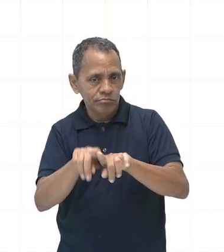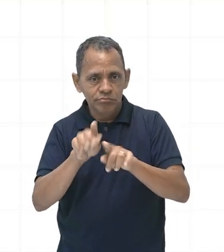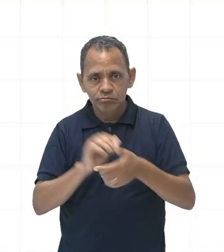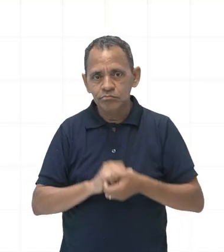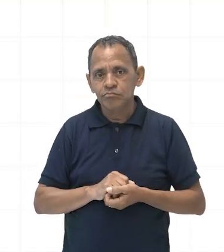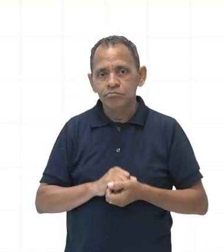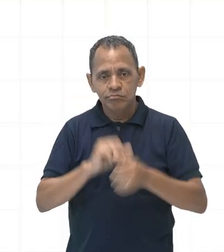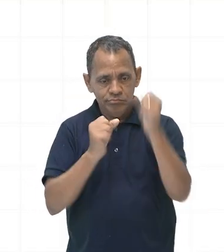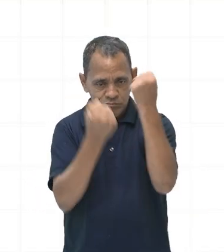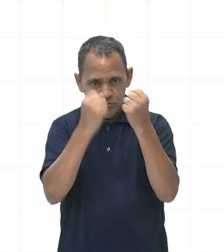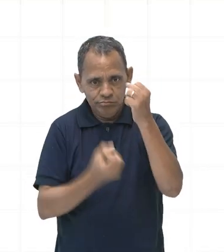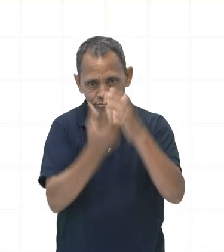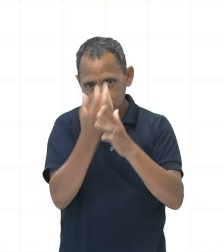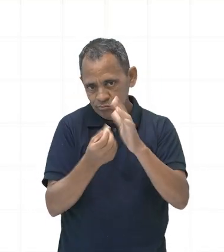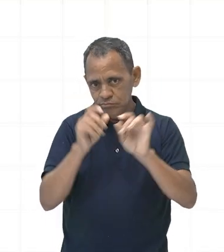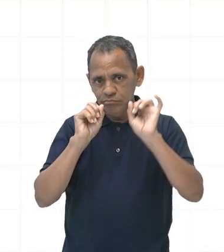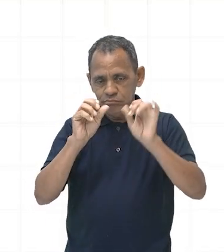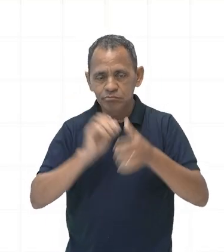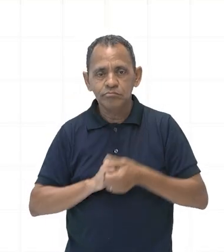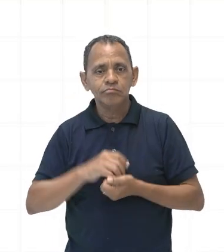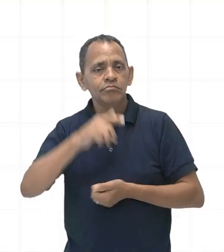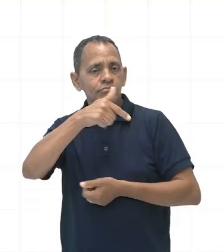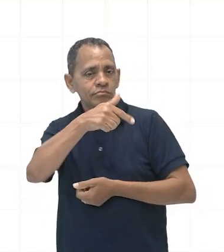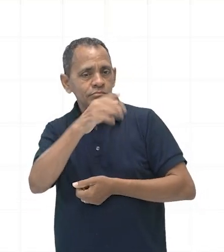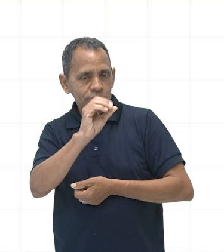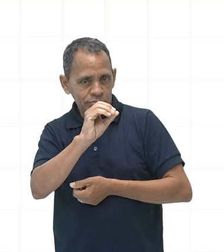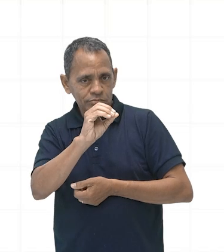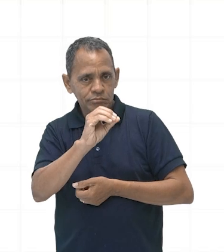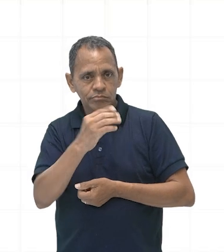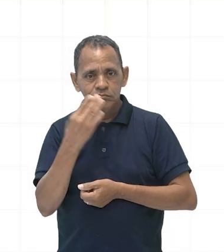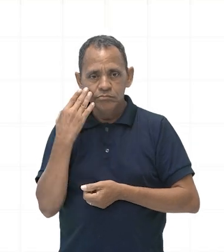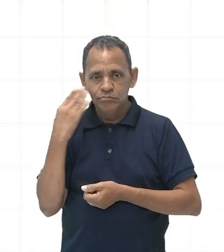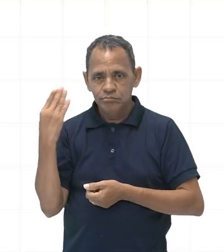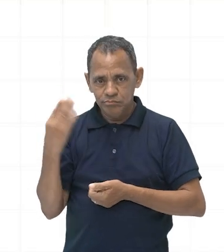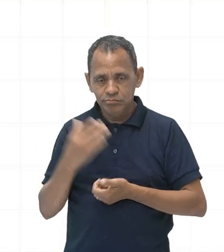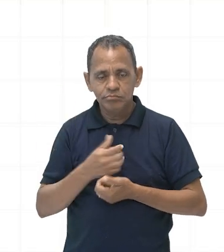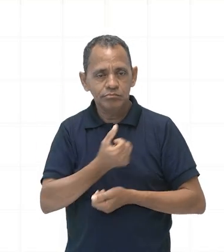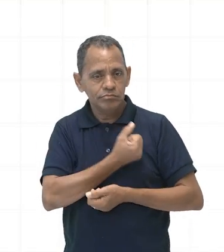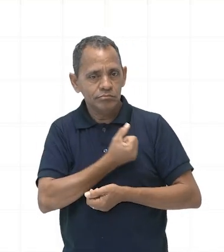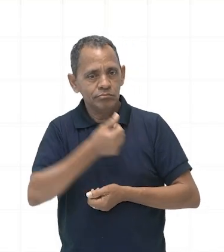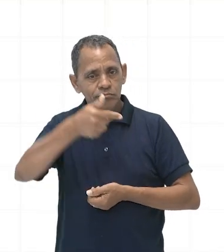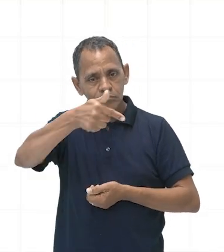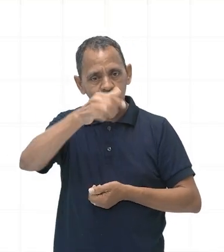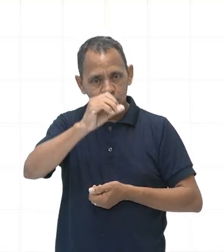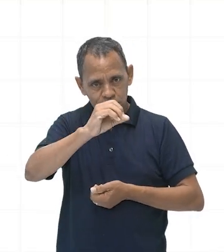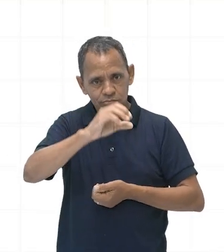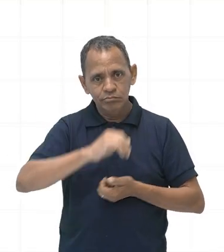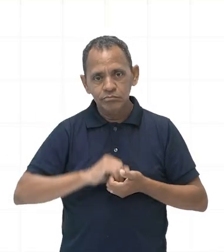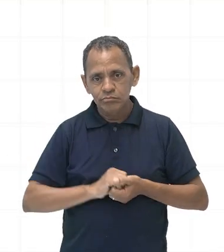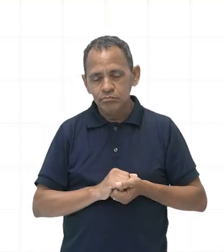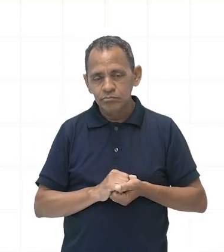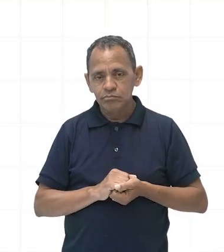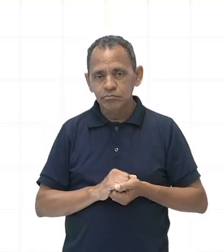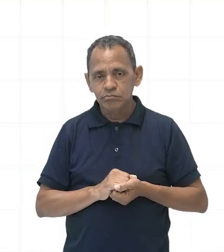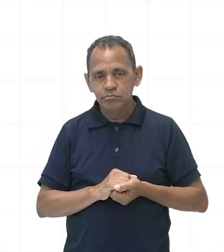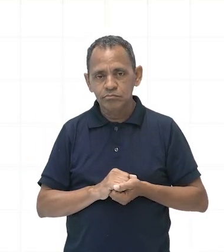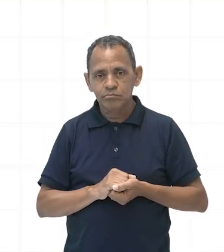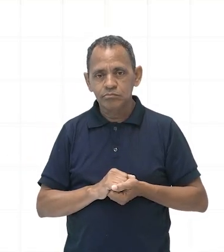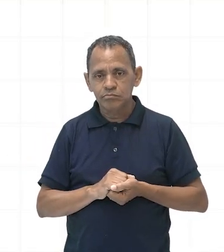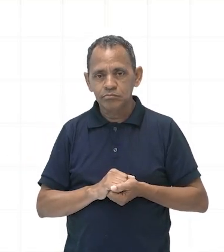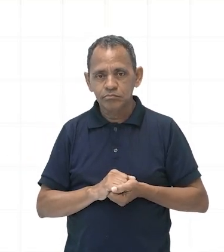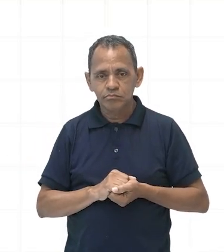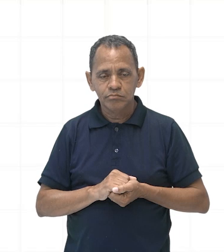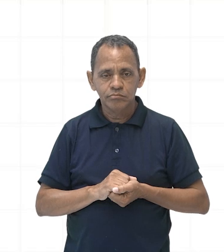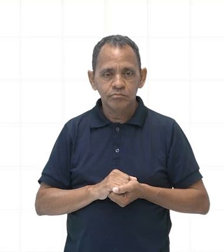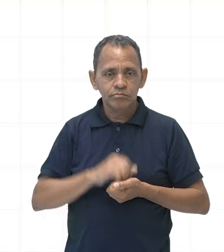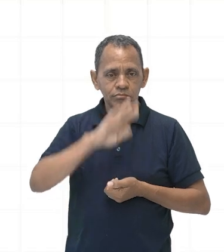produz 70 bolos. O primeiro número que apareceu foi aí 70. Então, vou colocar aqui o 70 abaixo do